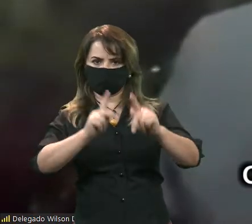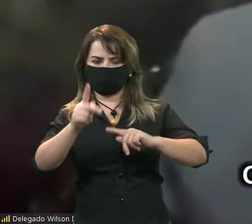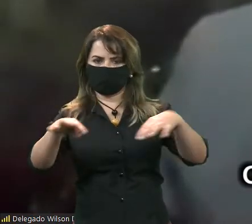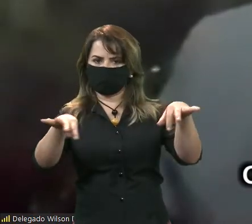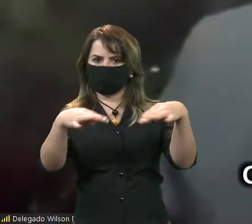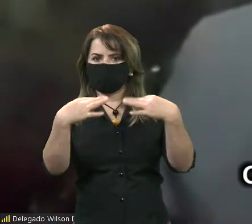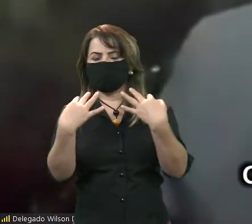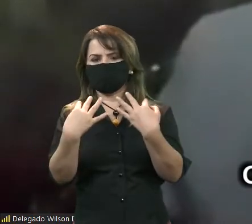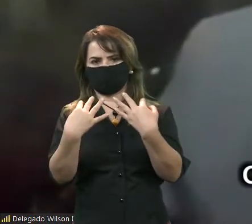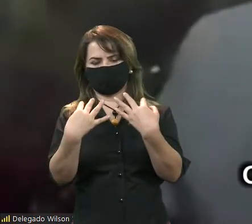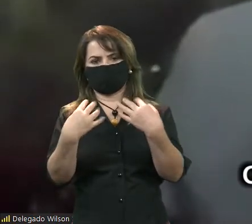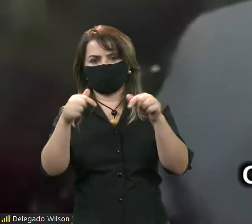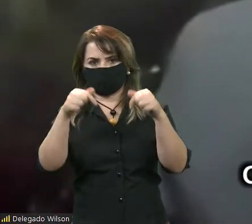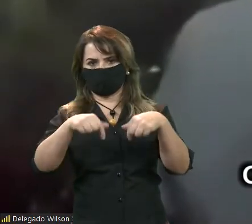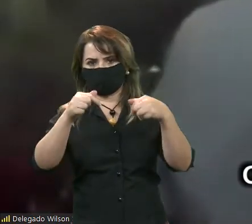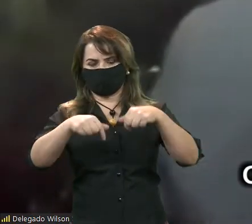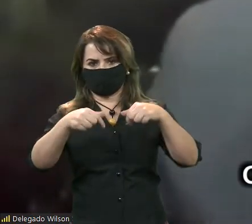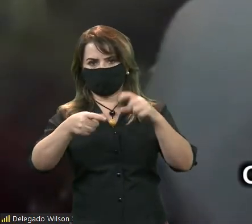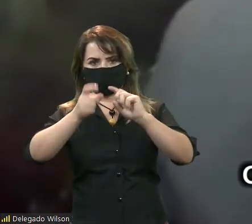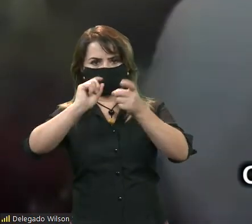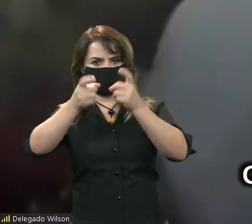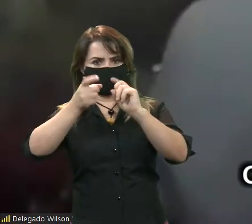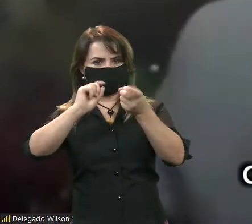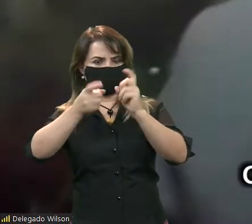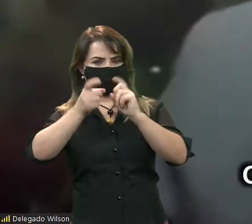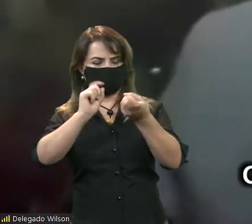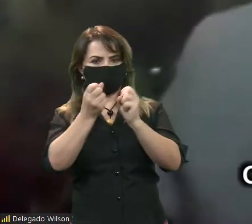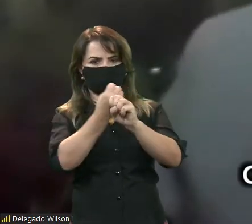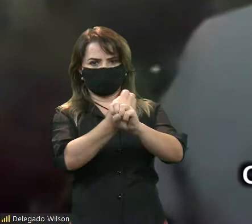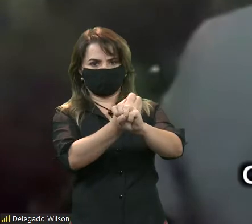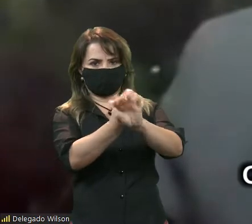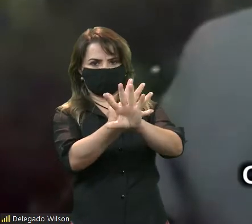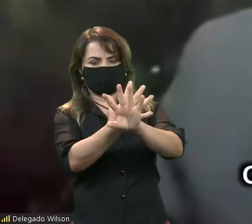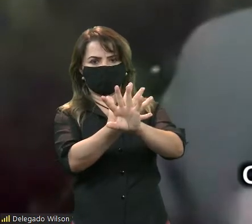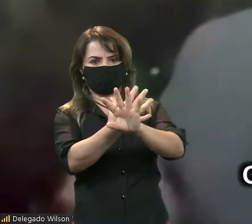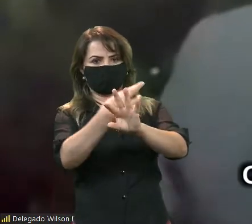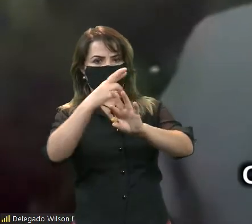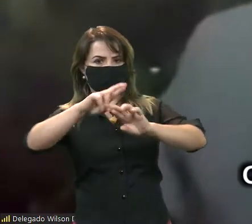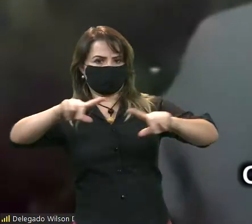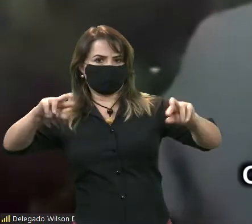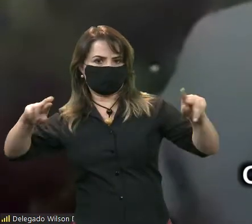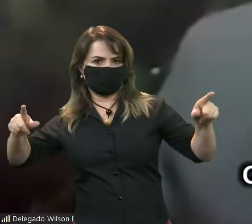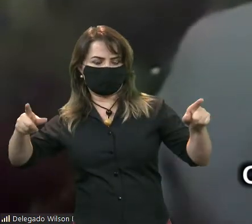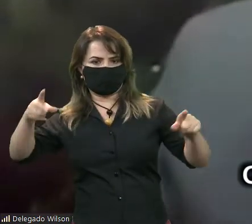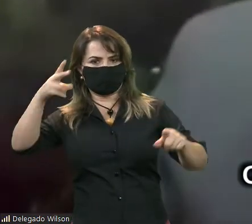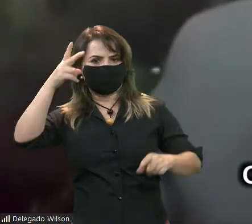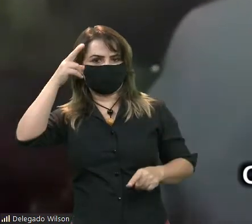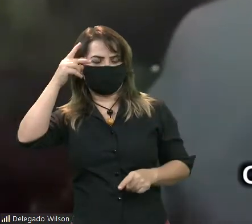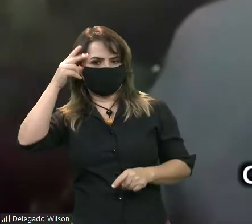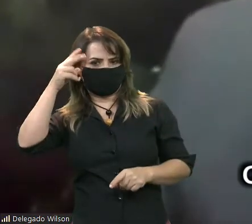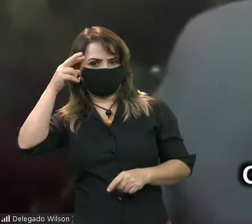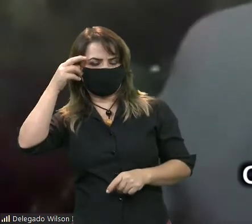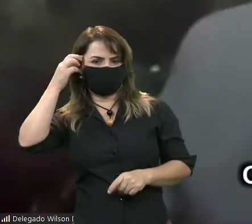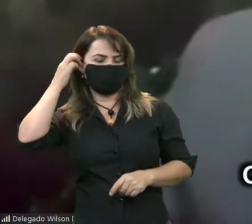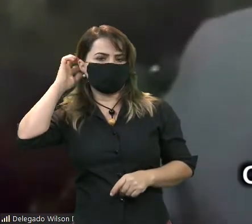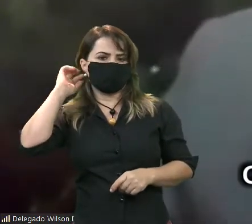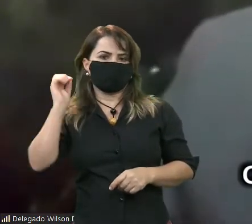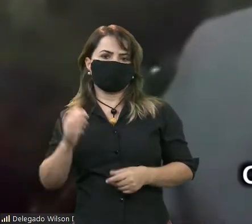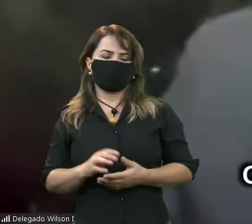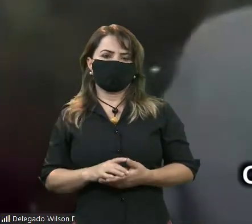nesse momento aqui, como Vossa Excelência disse aqui, um momento histórico para Marília, infelizmente, né, por conta